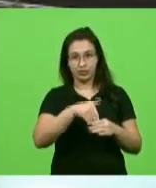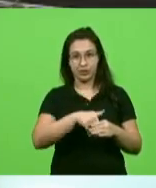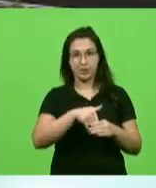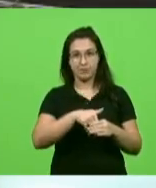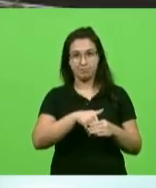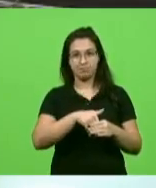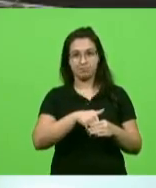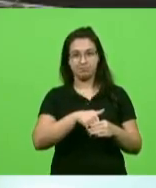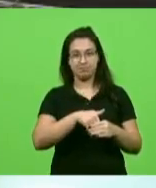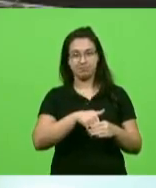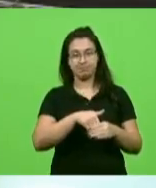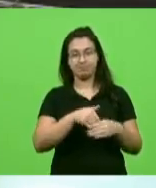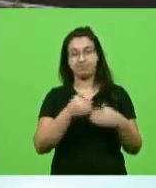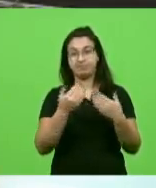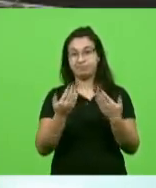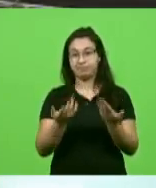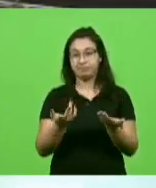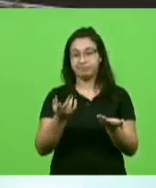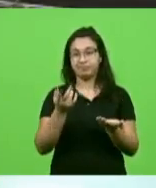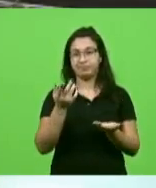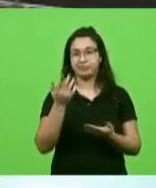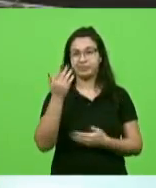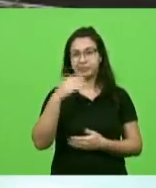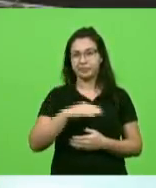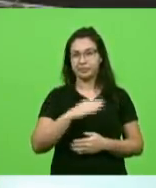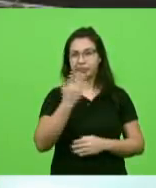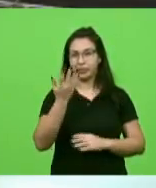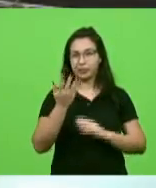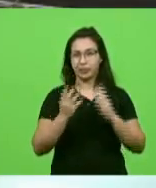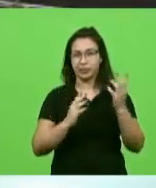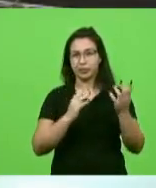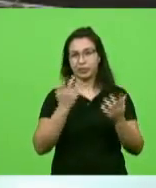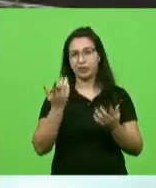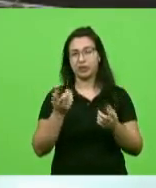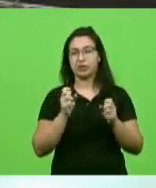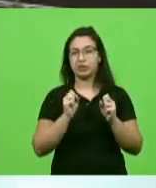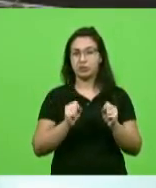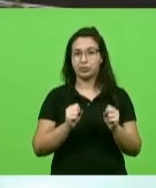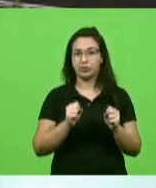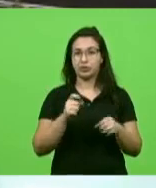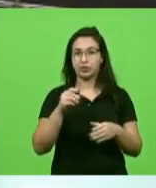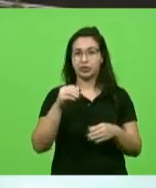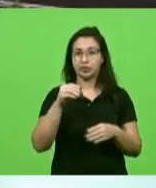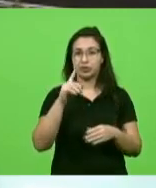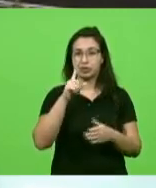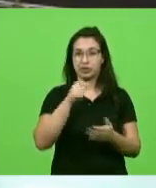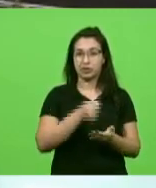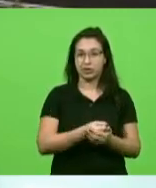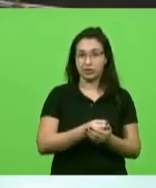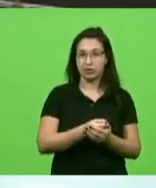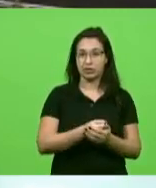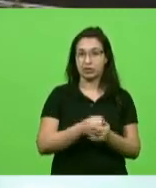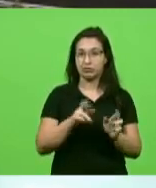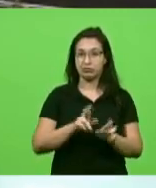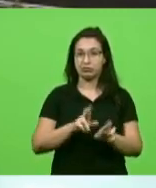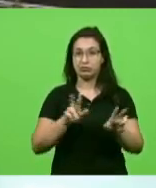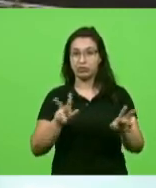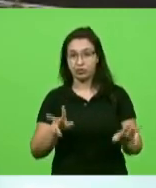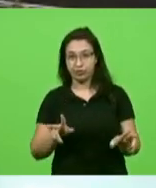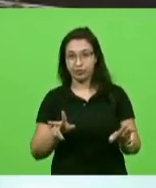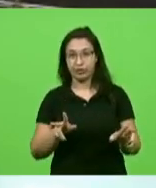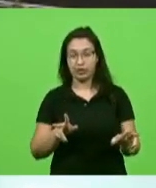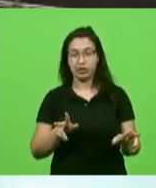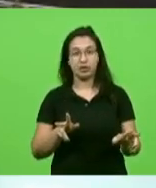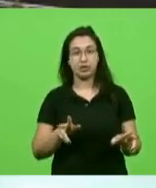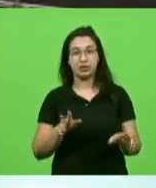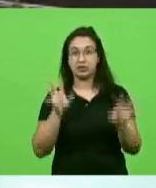especial os fatos eles poderiam a decisão poderia ser de um lado ou ou de outro naquele momento ainda